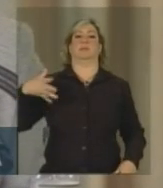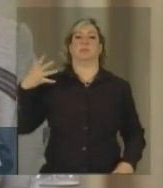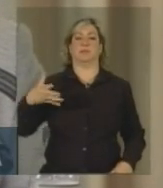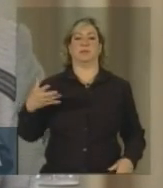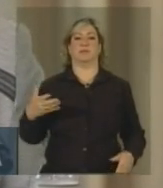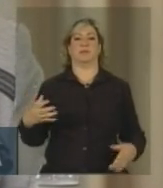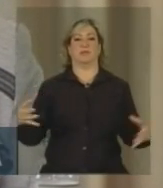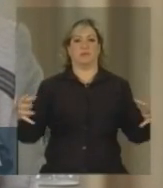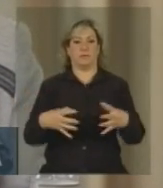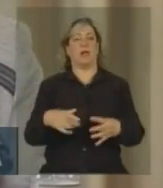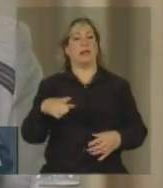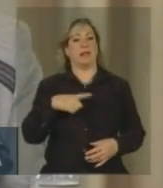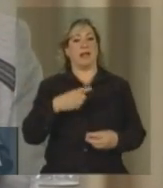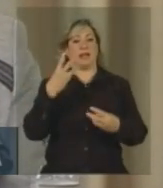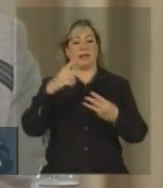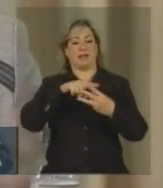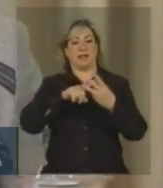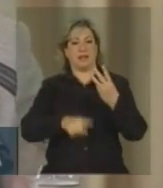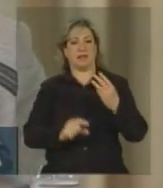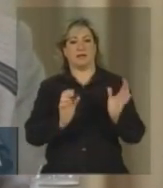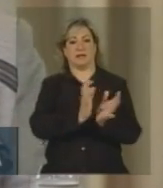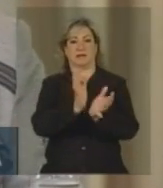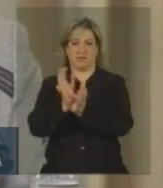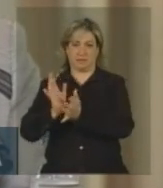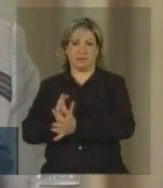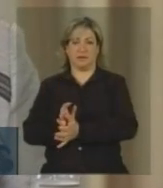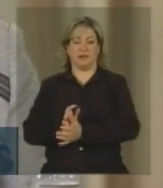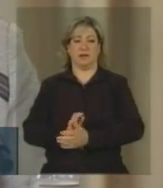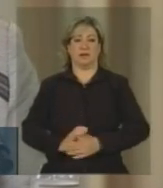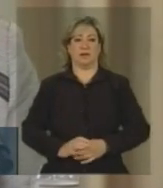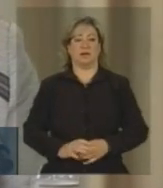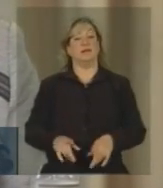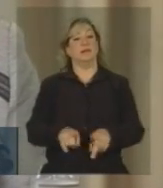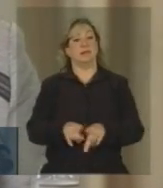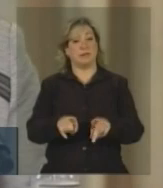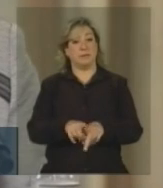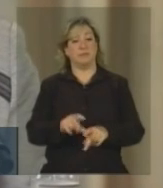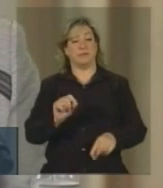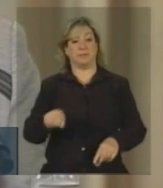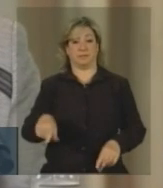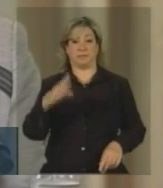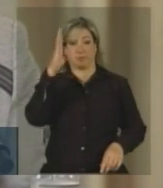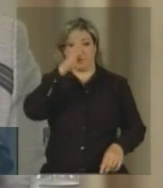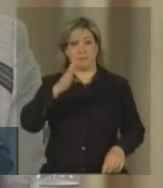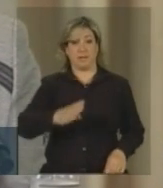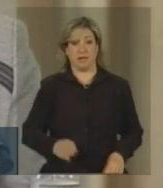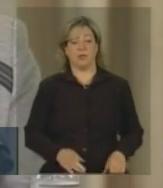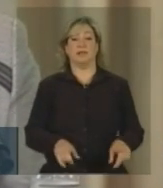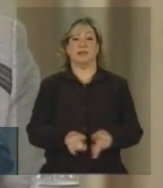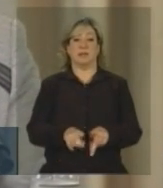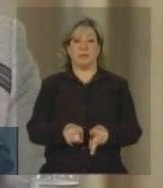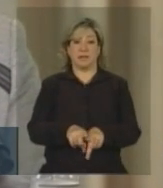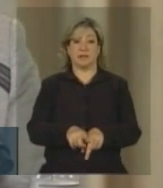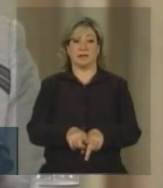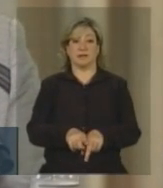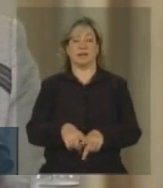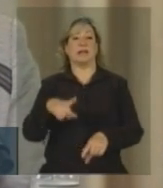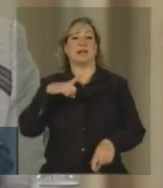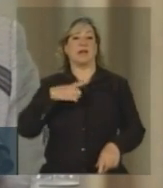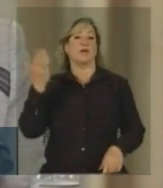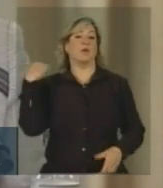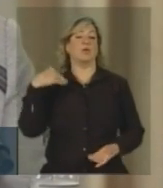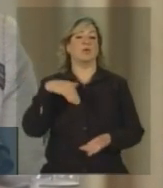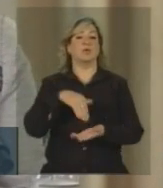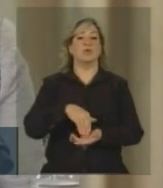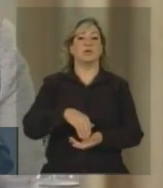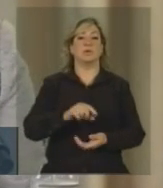essas três dimensões, obviamente, fora o fato do Brasil também ter tido nos últimos tempos